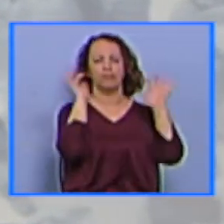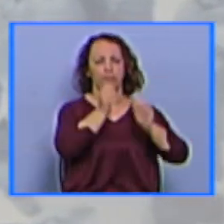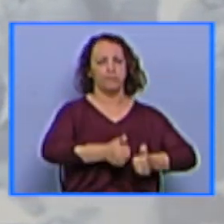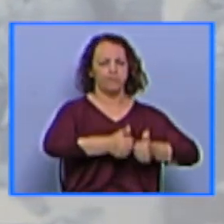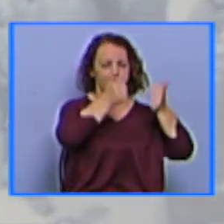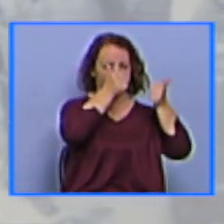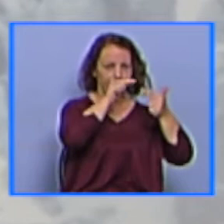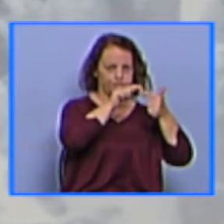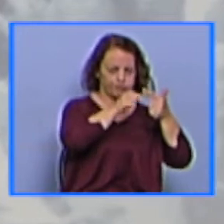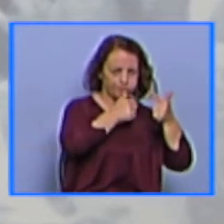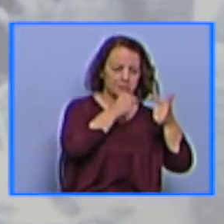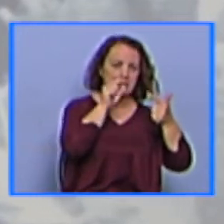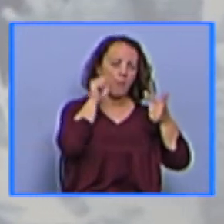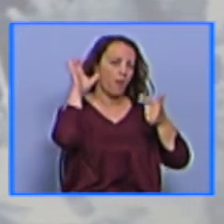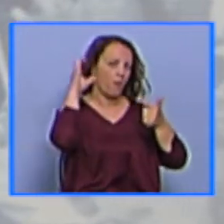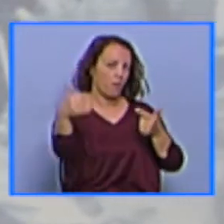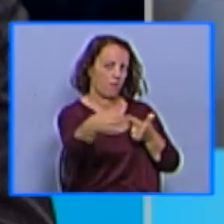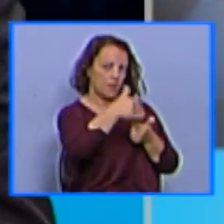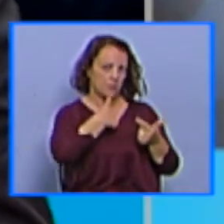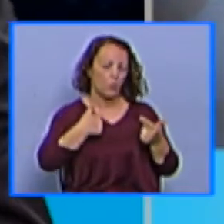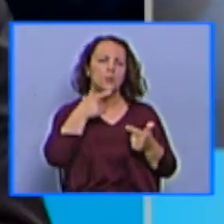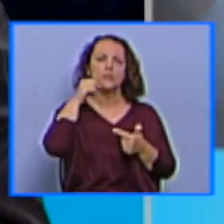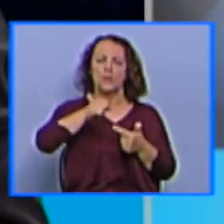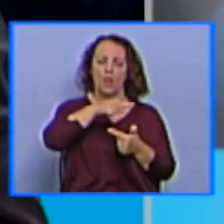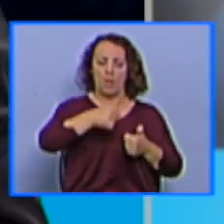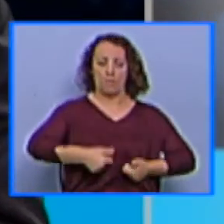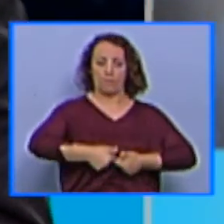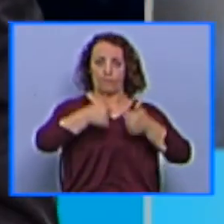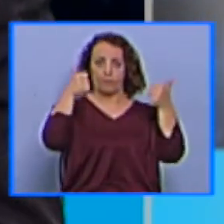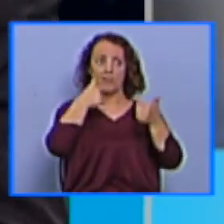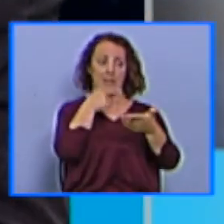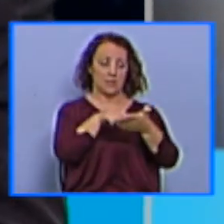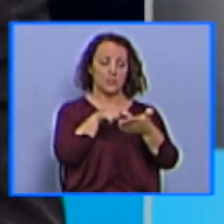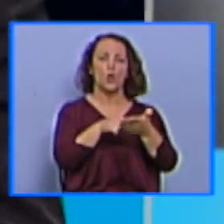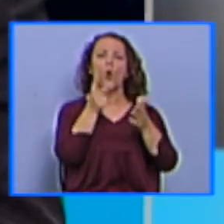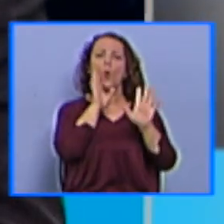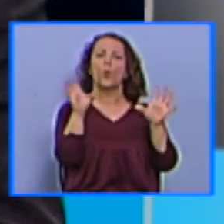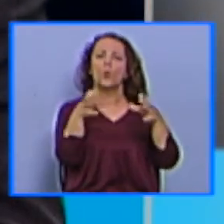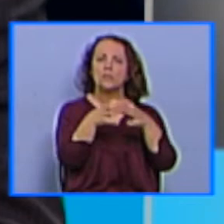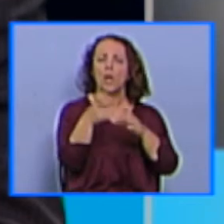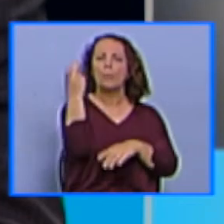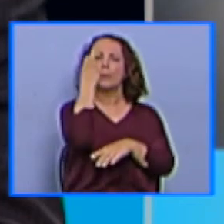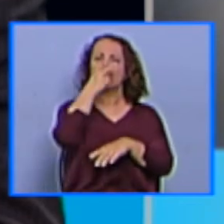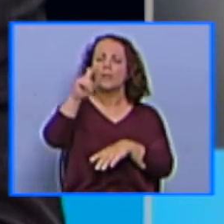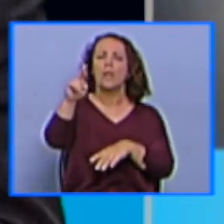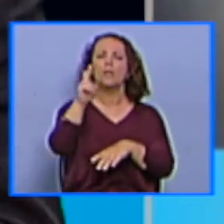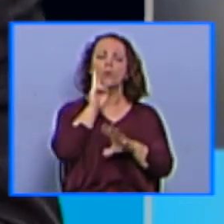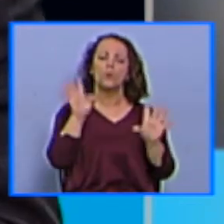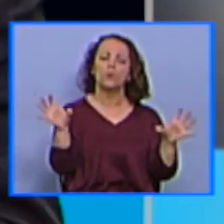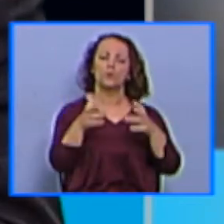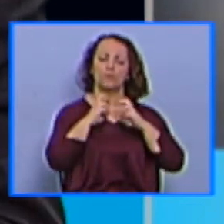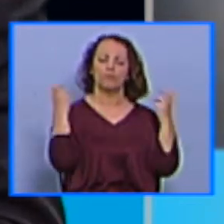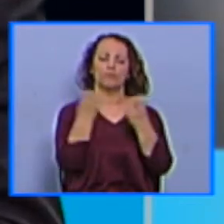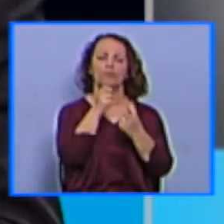enfim, as entidades de saúde? Sim, é da Conferência Episcopal. Quando diz comunicado, o Conselho Permanente da Conferência Episcopal Portuguesa, o Conselho Permanente é o